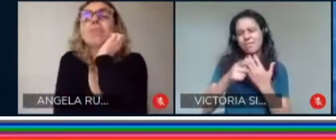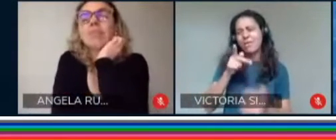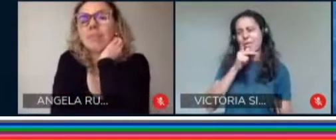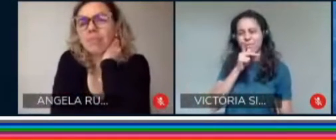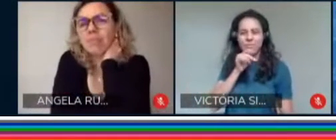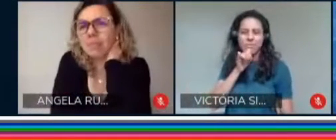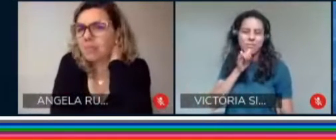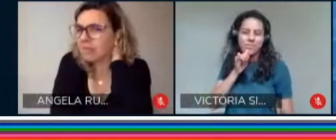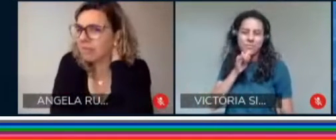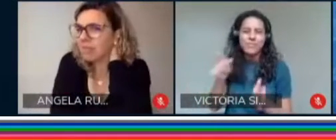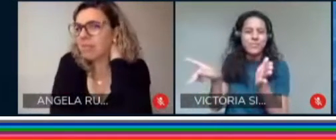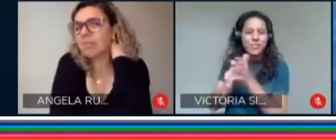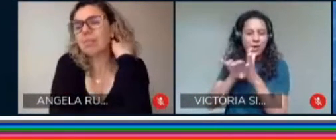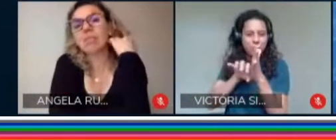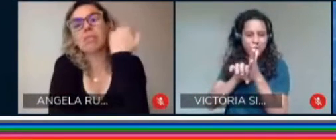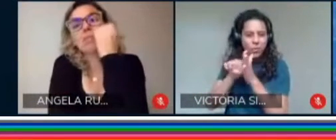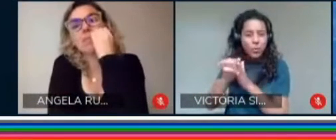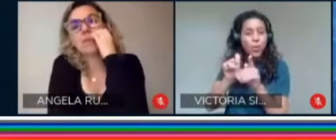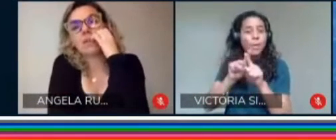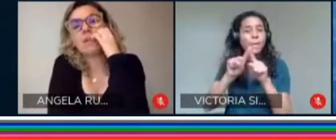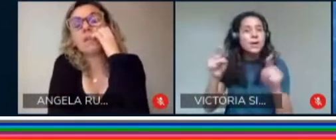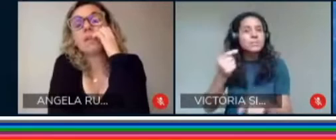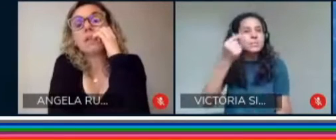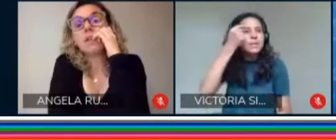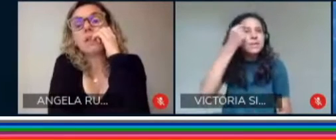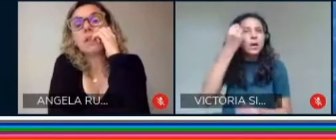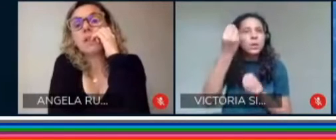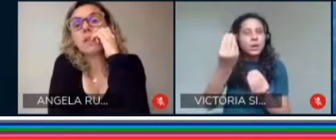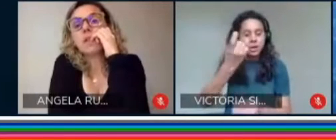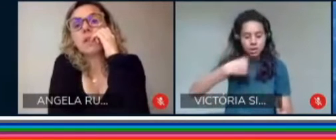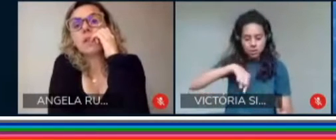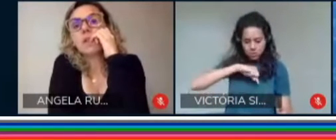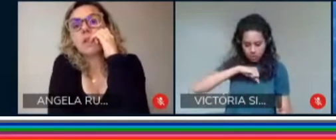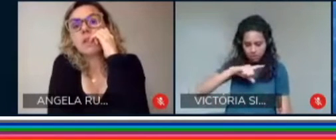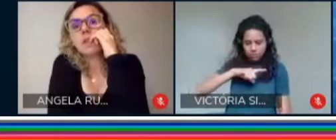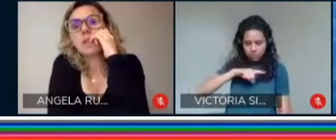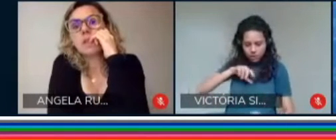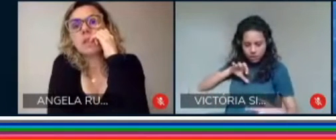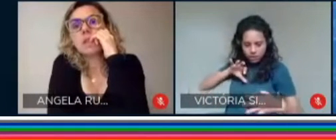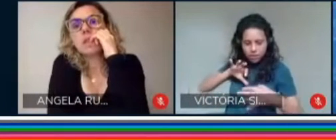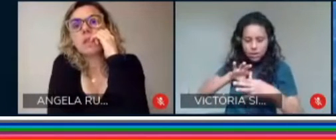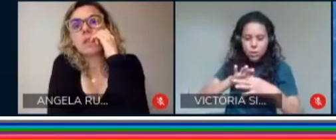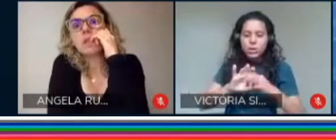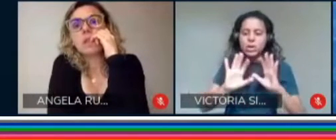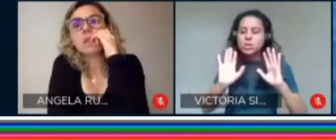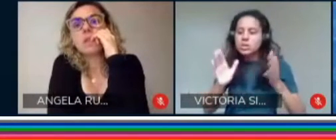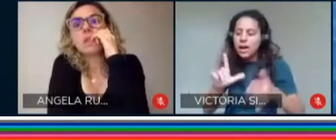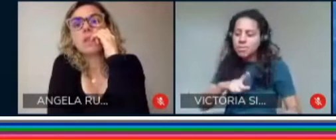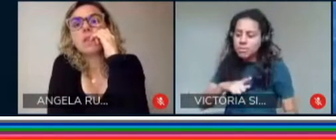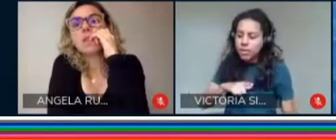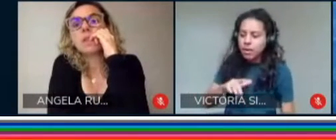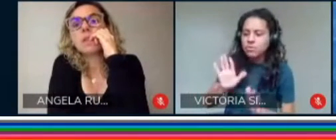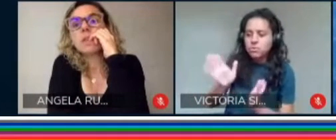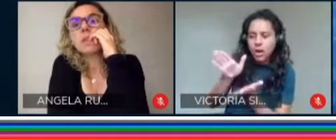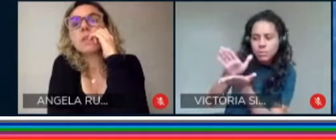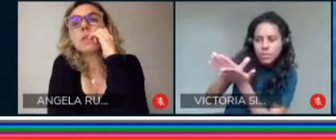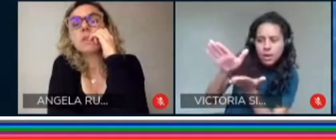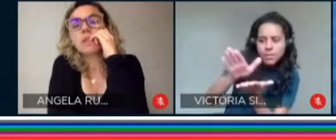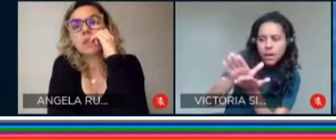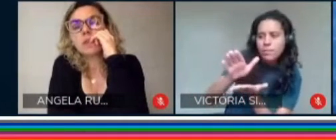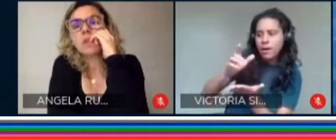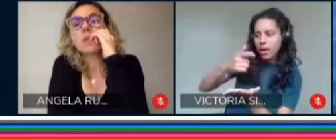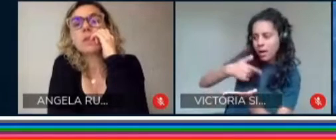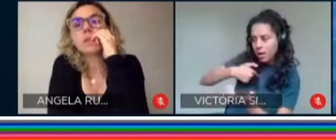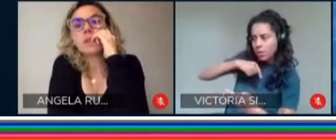assim que a ciência funciona, é conversando com o que já existe e tentando avançar um pouquinho para que outras pessoas conversem com o que eu